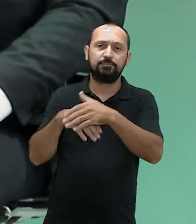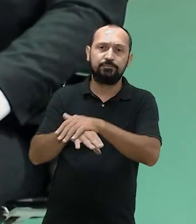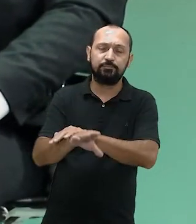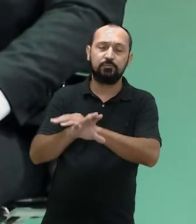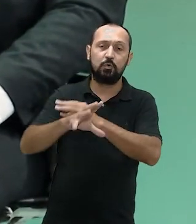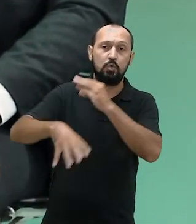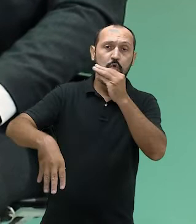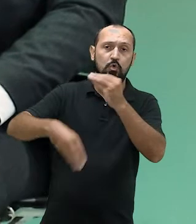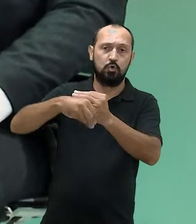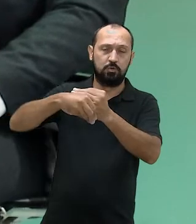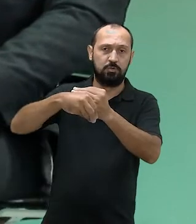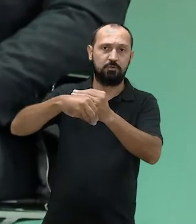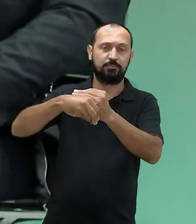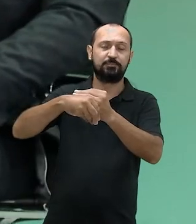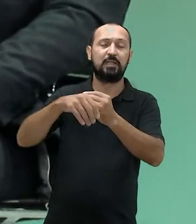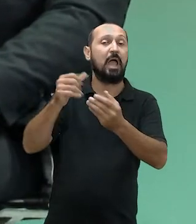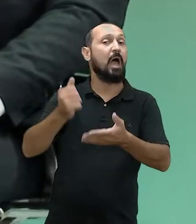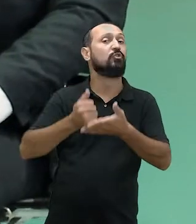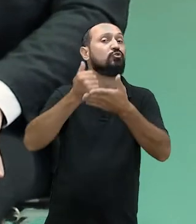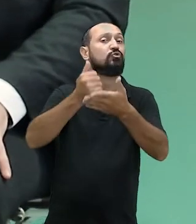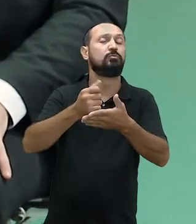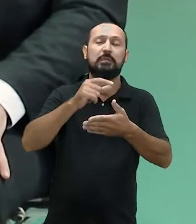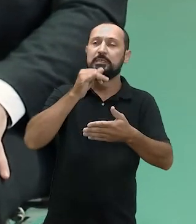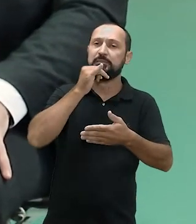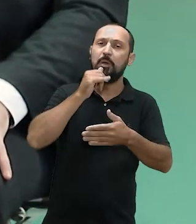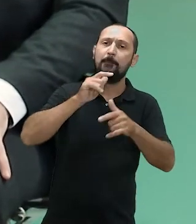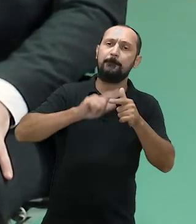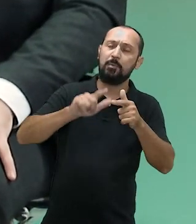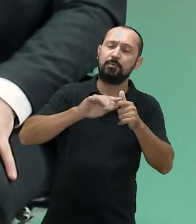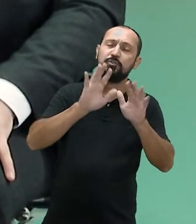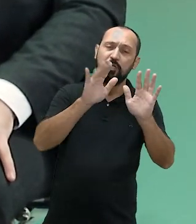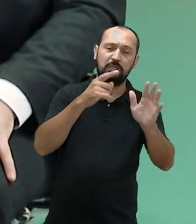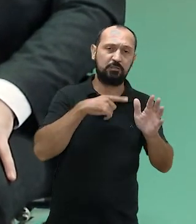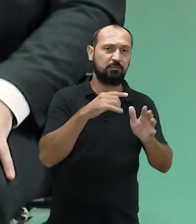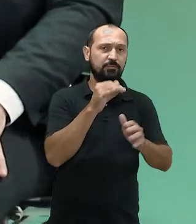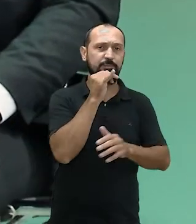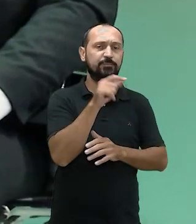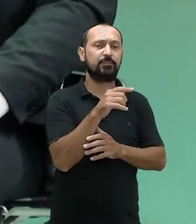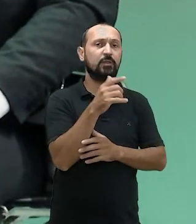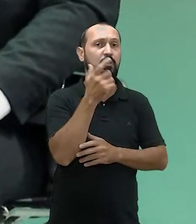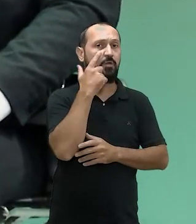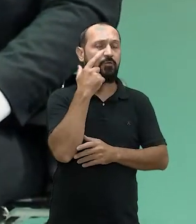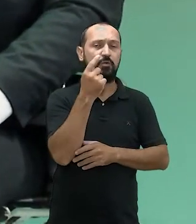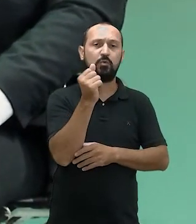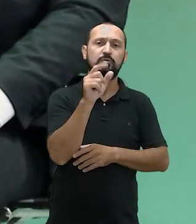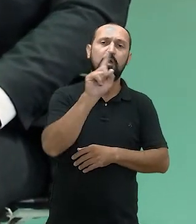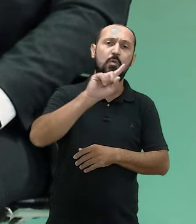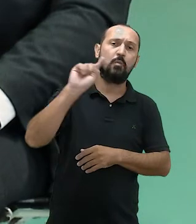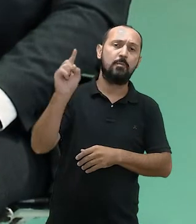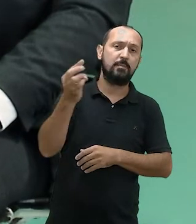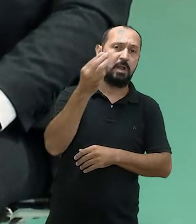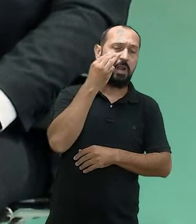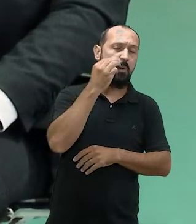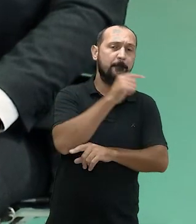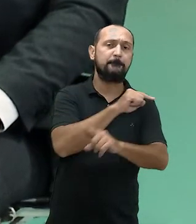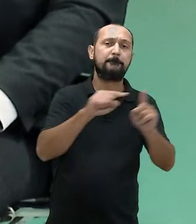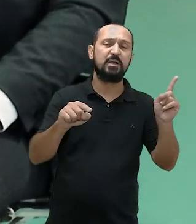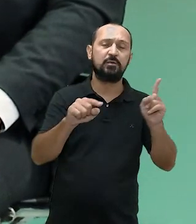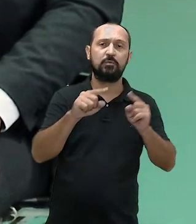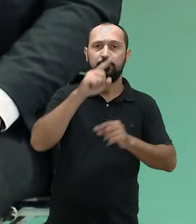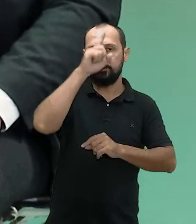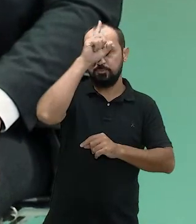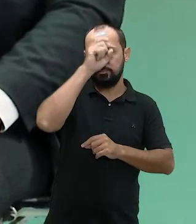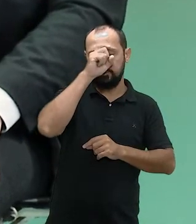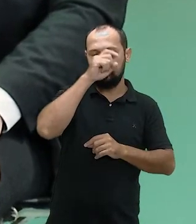Existe o crédito suplementar, que serve para suplementar uma dotação já existente, por exemplo, previ um gasto de 1,5 milhão para